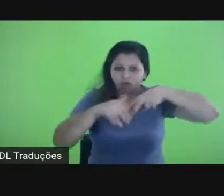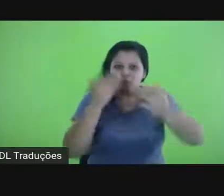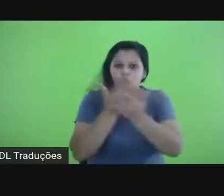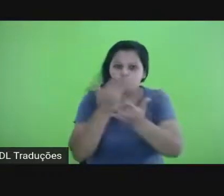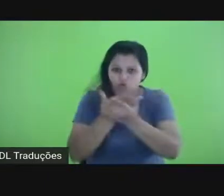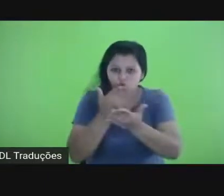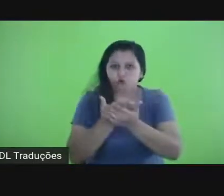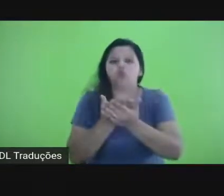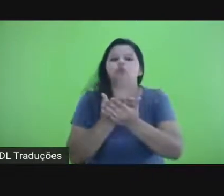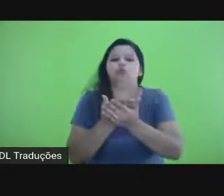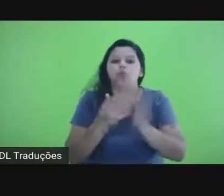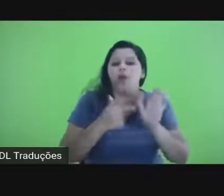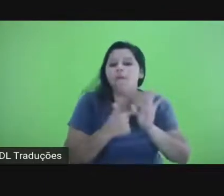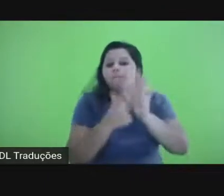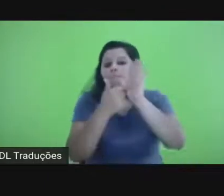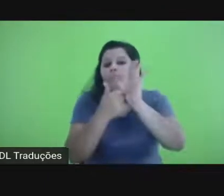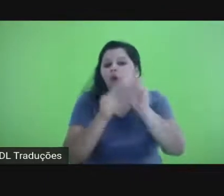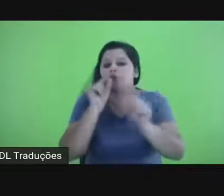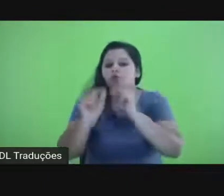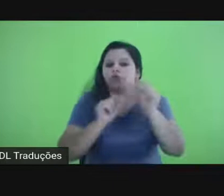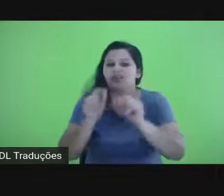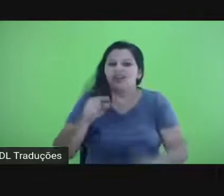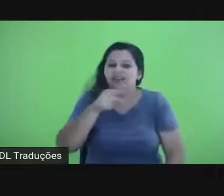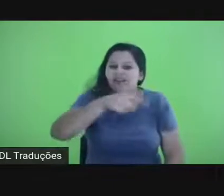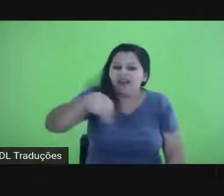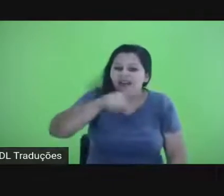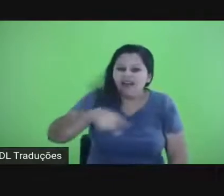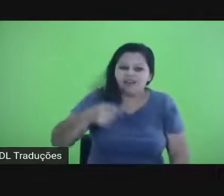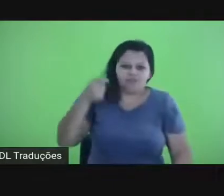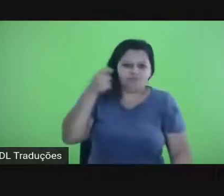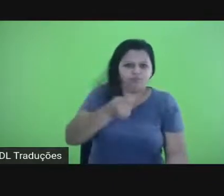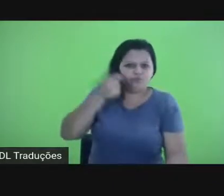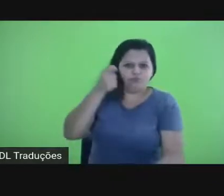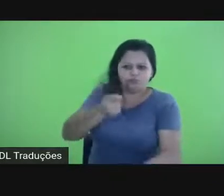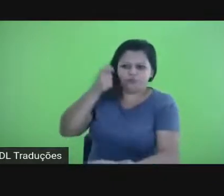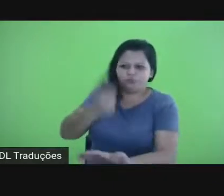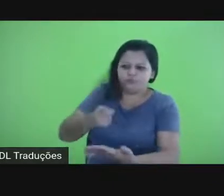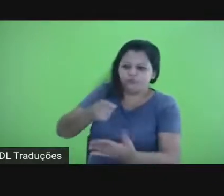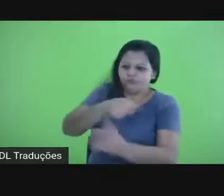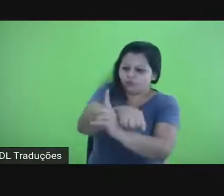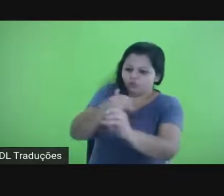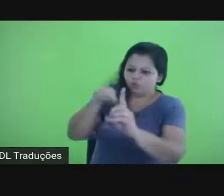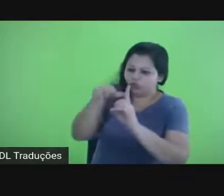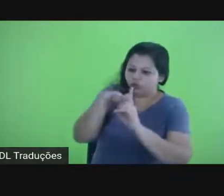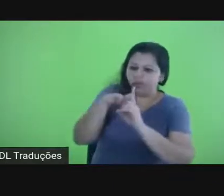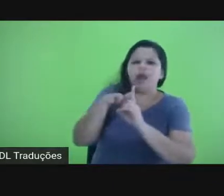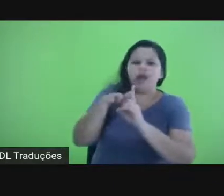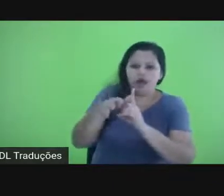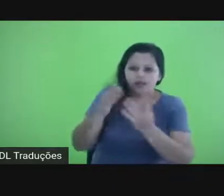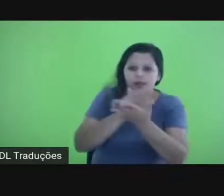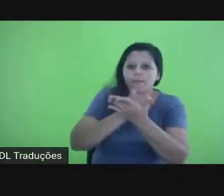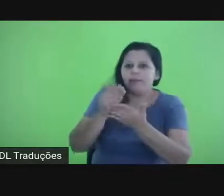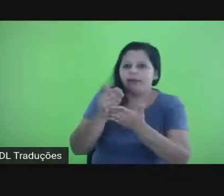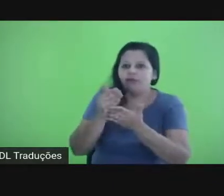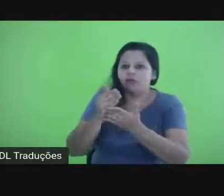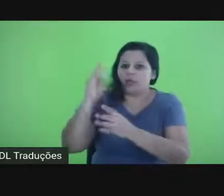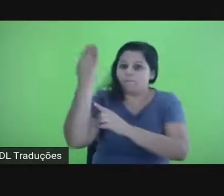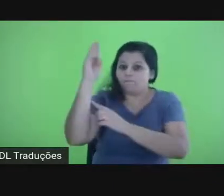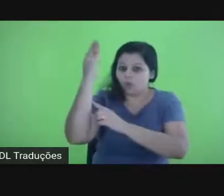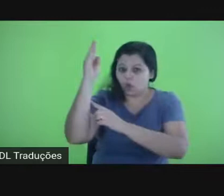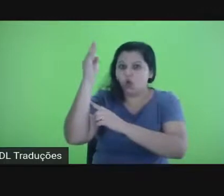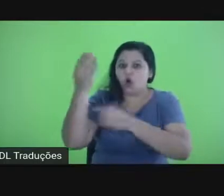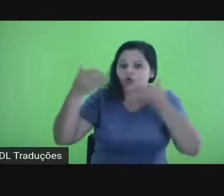colonialidade, vem colocar isso, né? Essas pré-determinações sociais que são feitas a partir da informação biológica que a